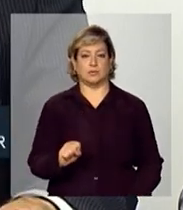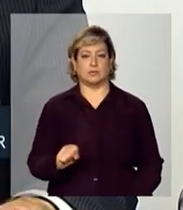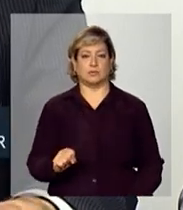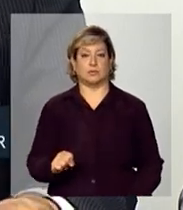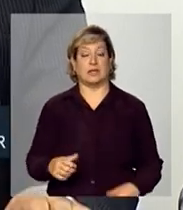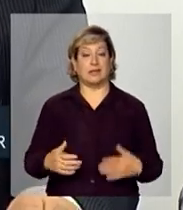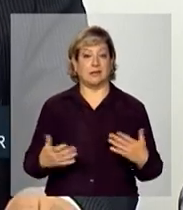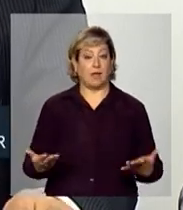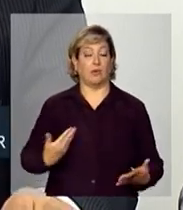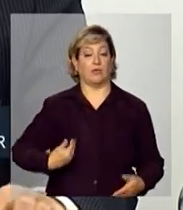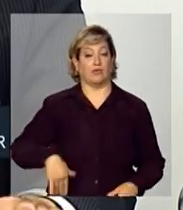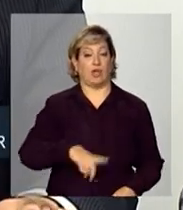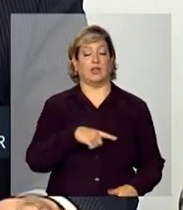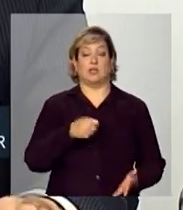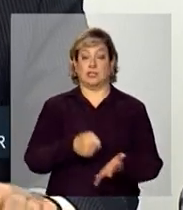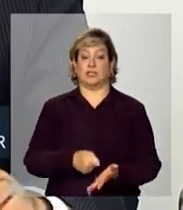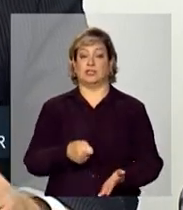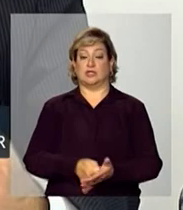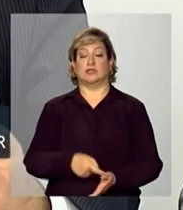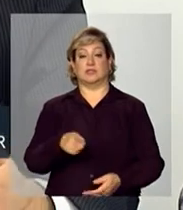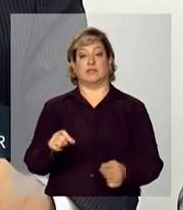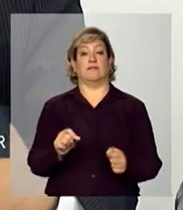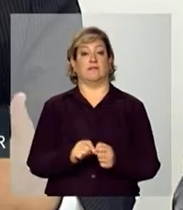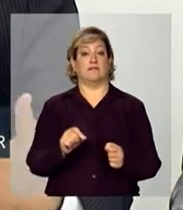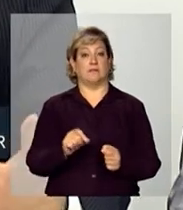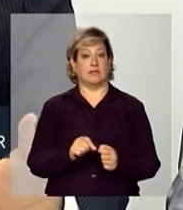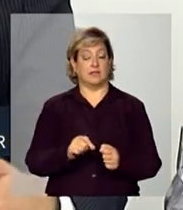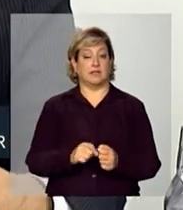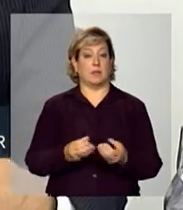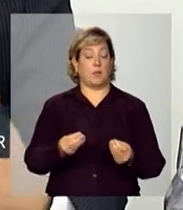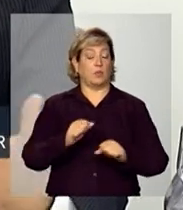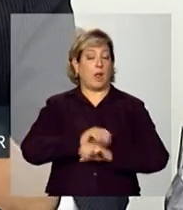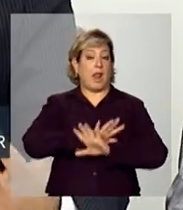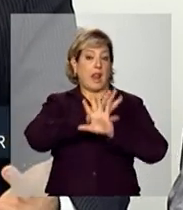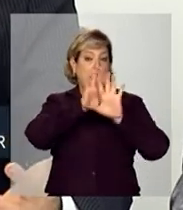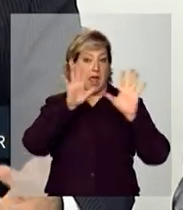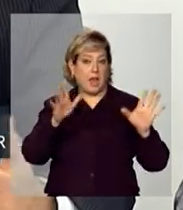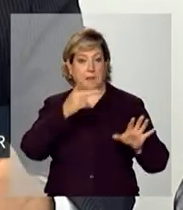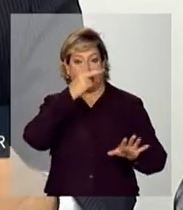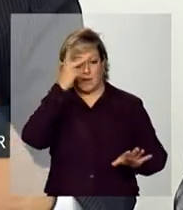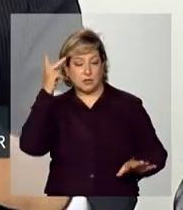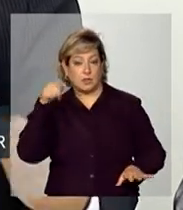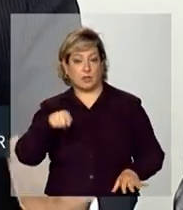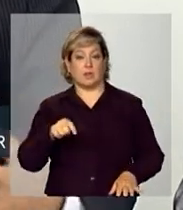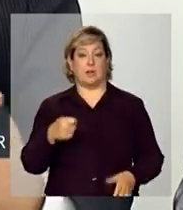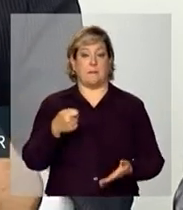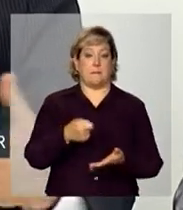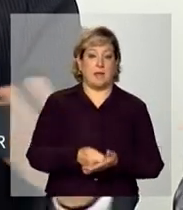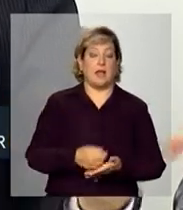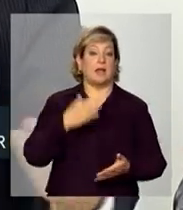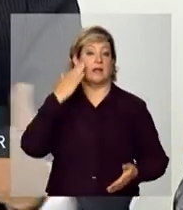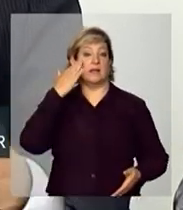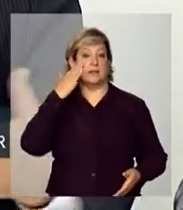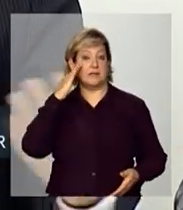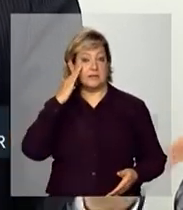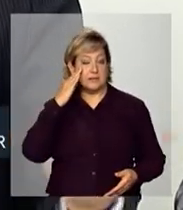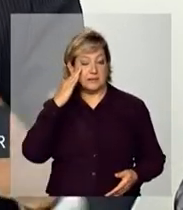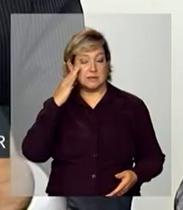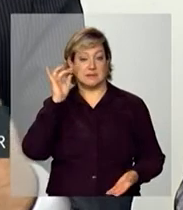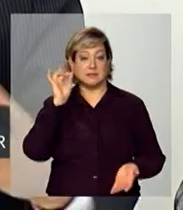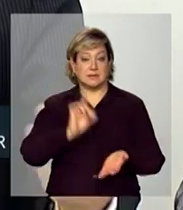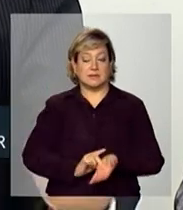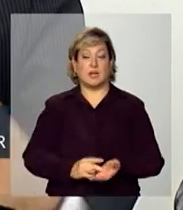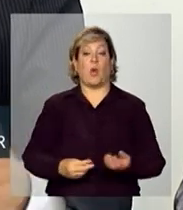exigindo que isso seja feito de uma forma extremamente transparente para o usuário que ele compreende exatamente